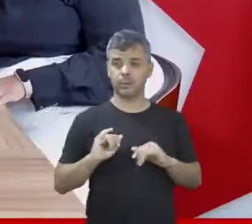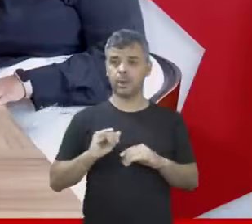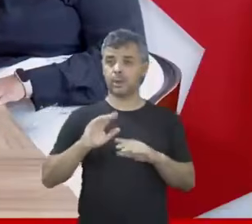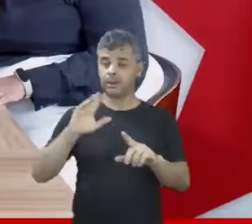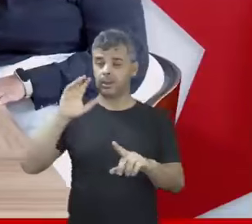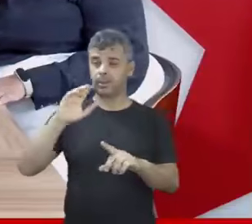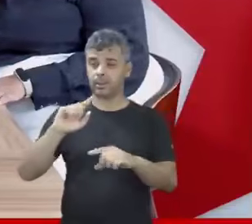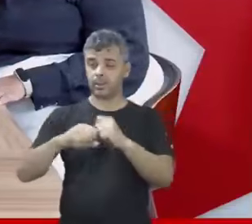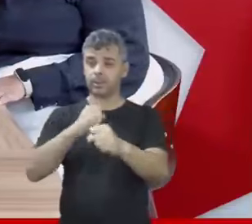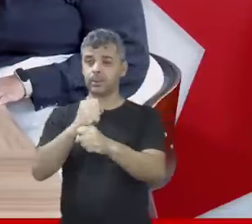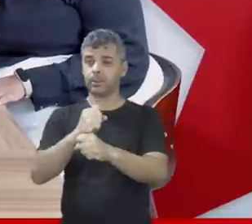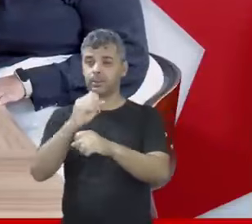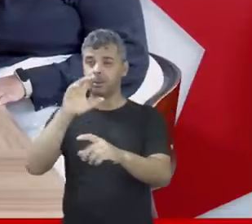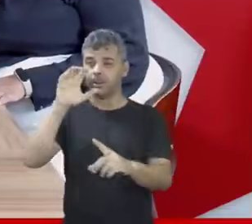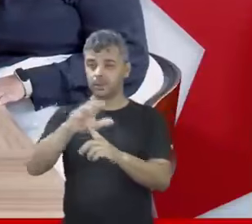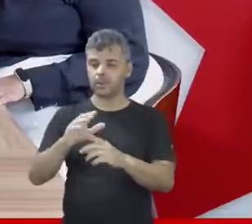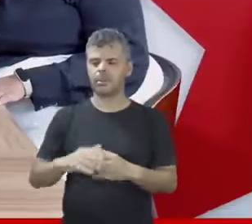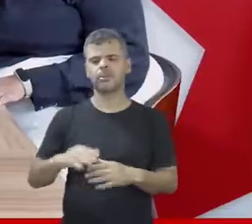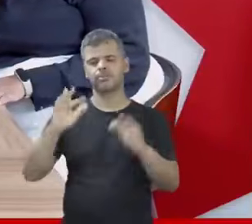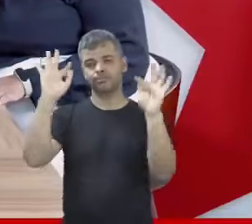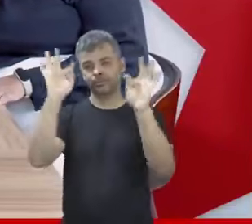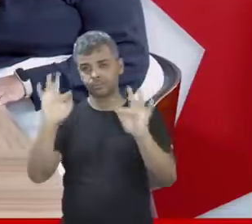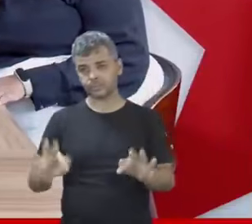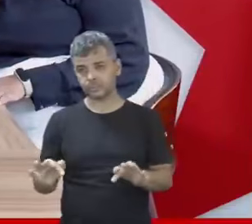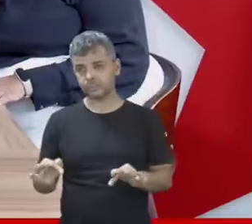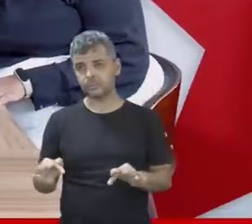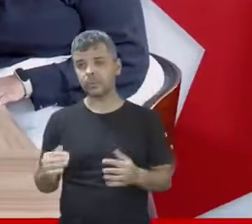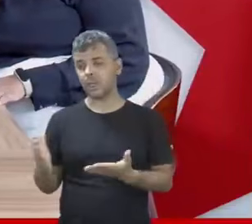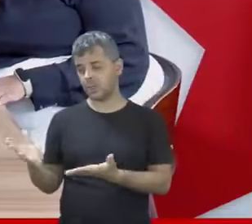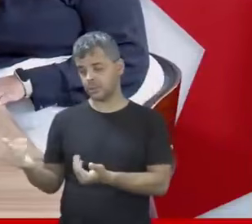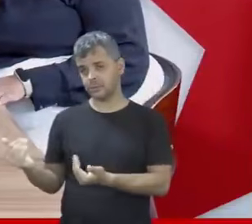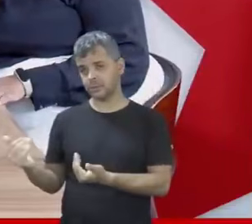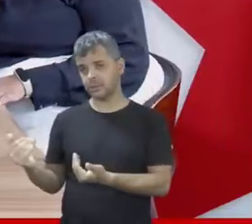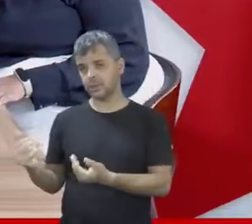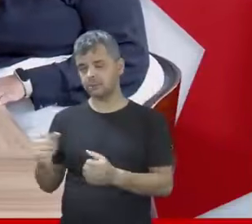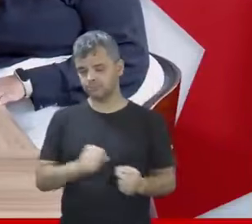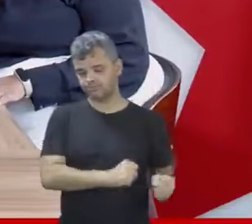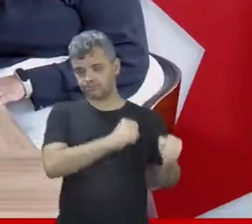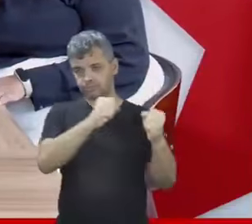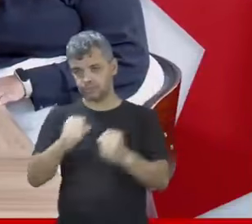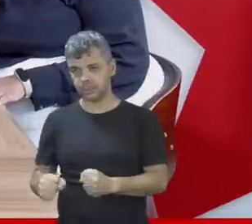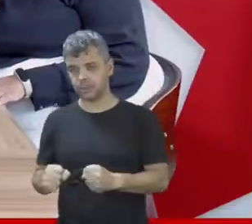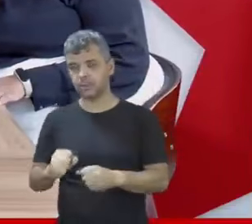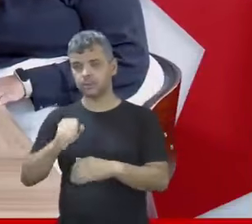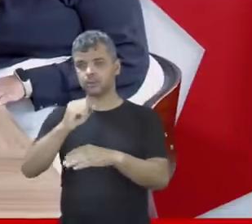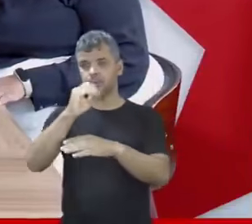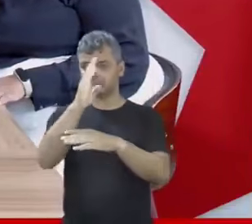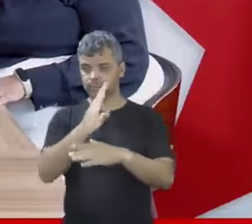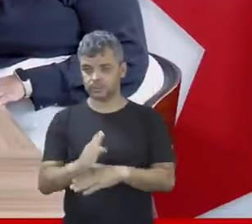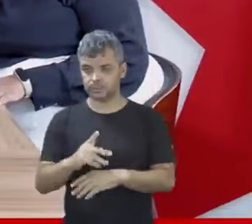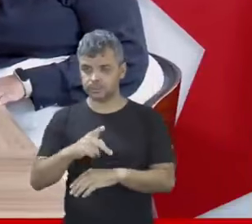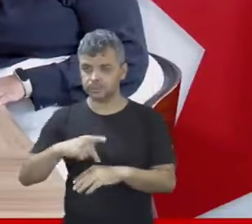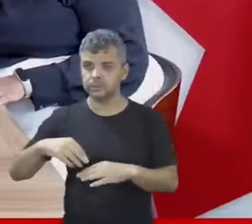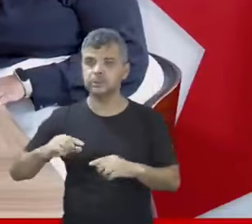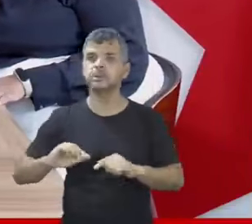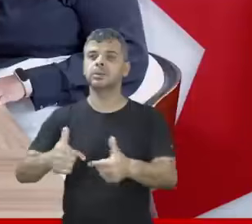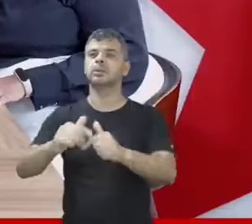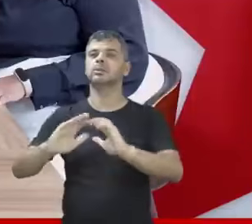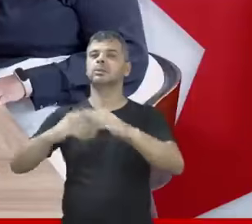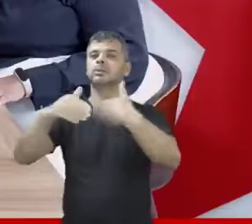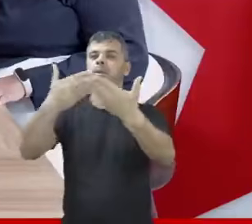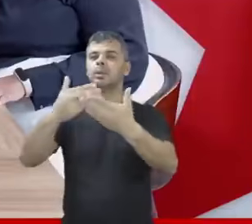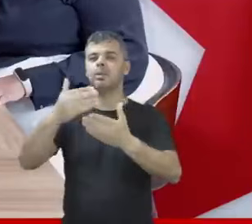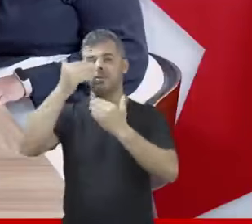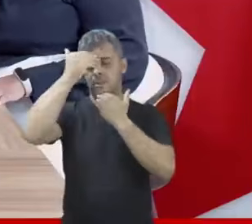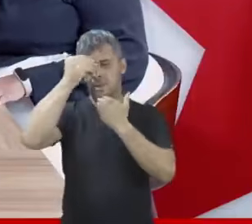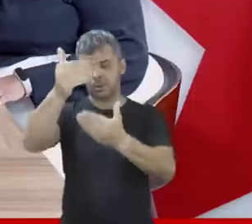Brasil. Então, eu estou aqui muito feliz e quero a juventude muito no poder aí no nosso país para todas as nossas lutas avançarem.